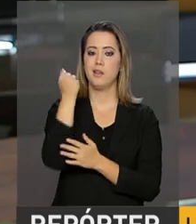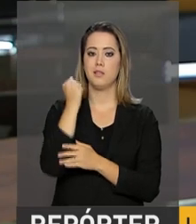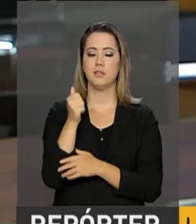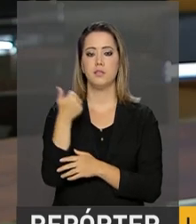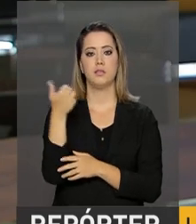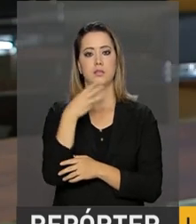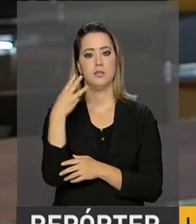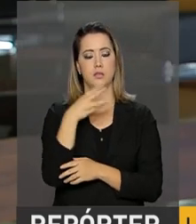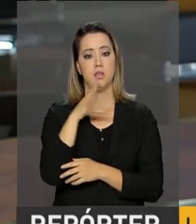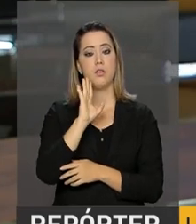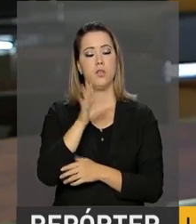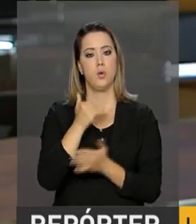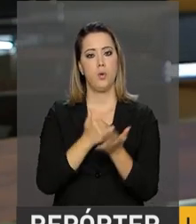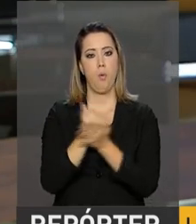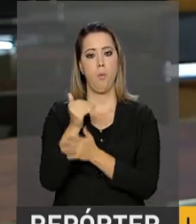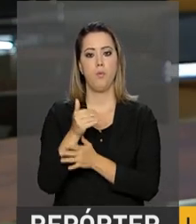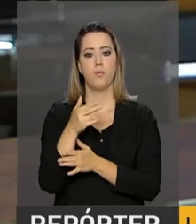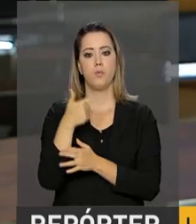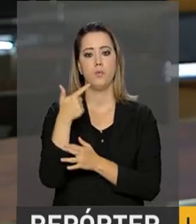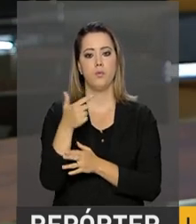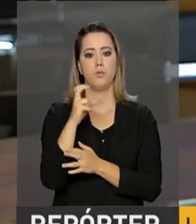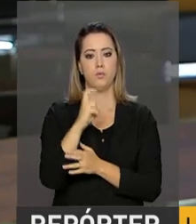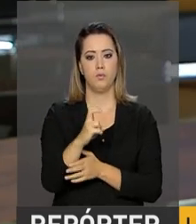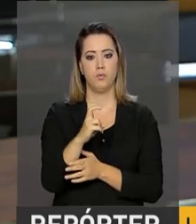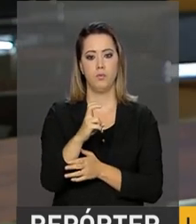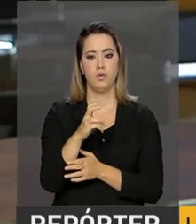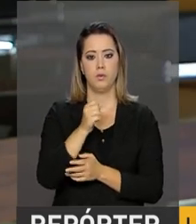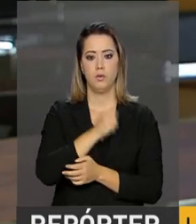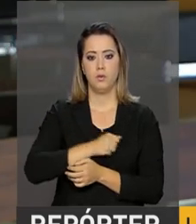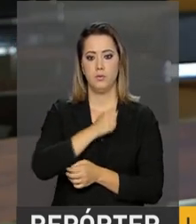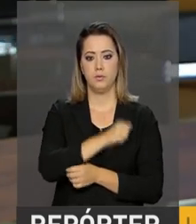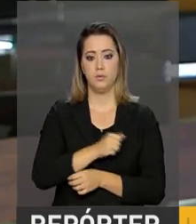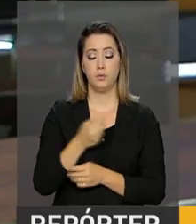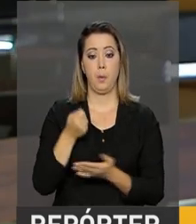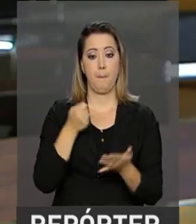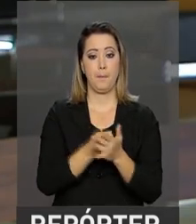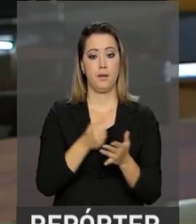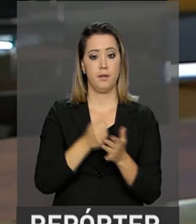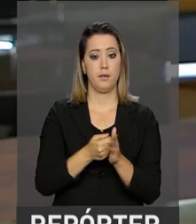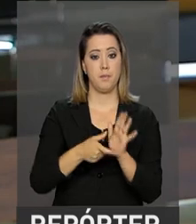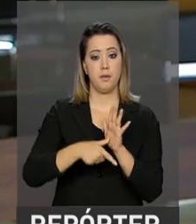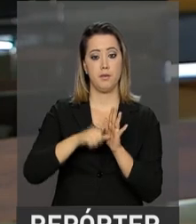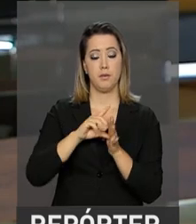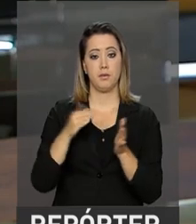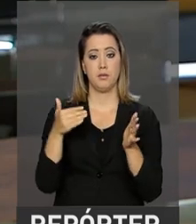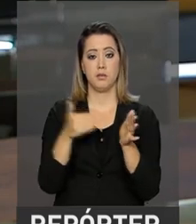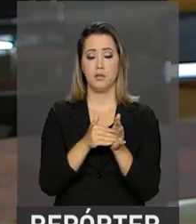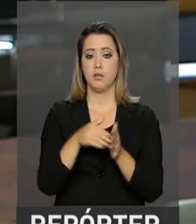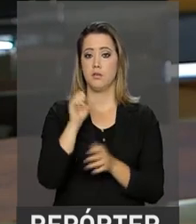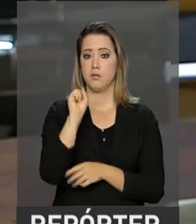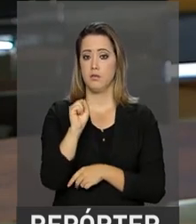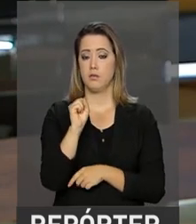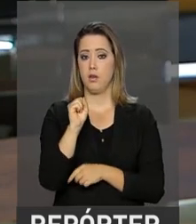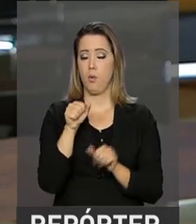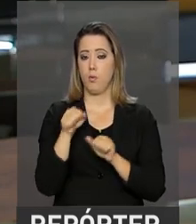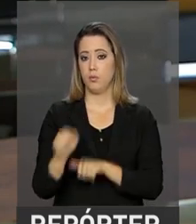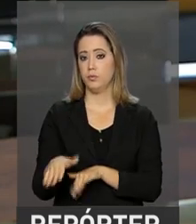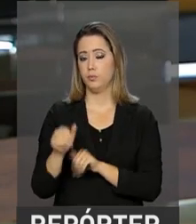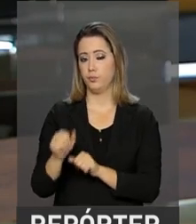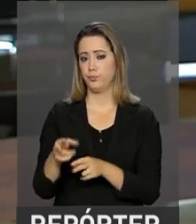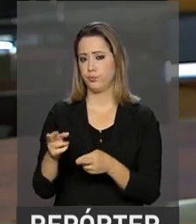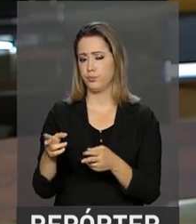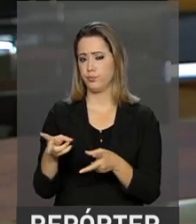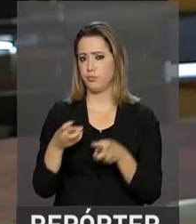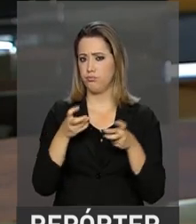do 13º a partir do dia 25 de agosto os pagamentos serão feitos até o dia 8 de Setembro a